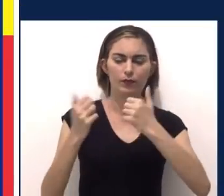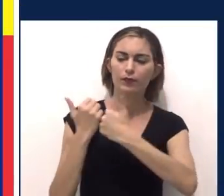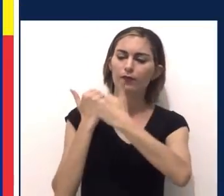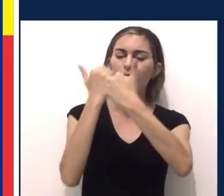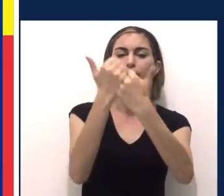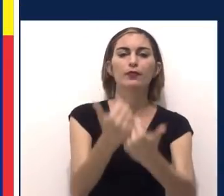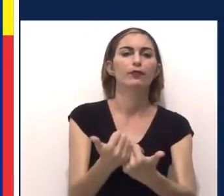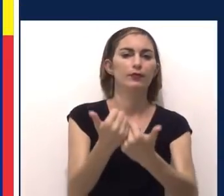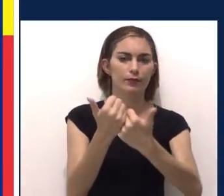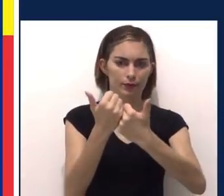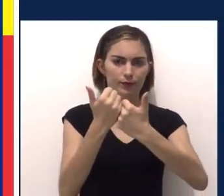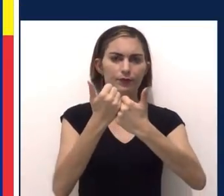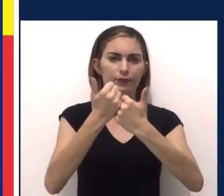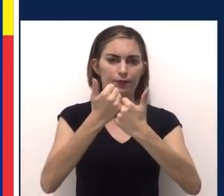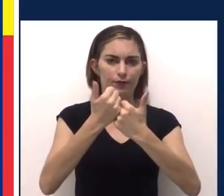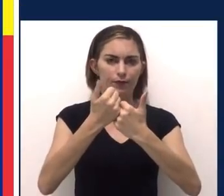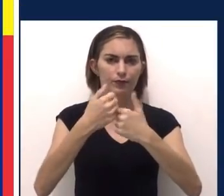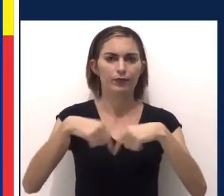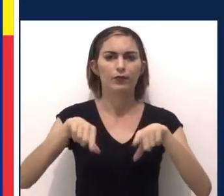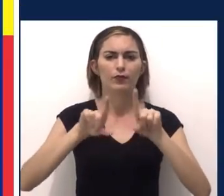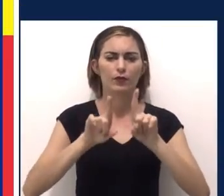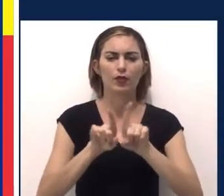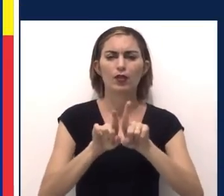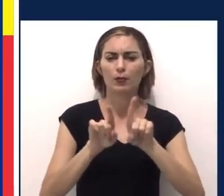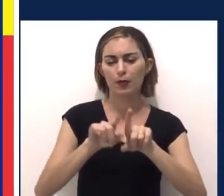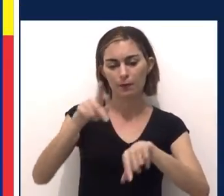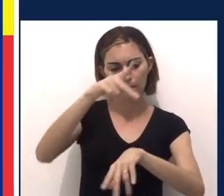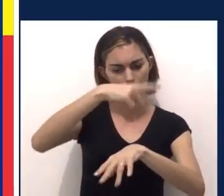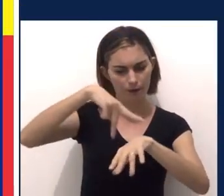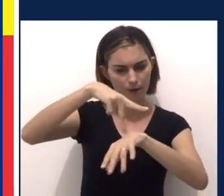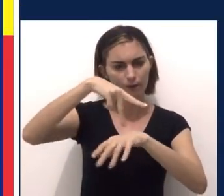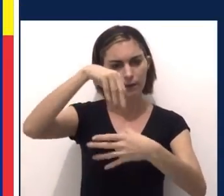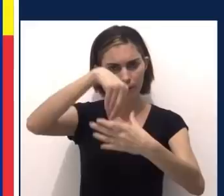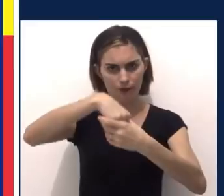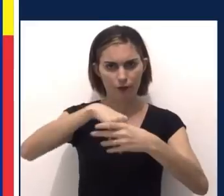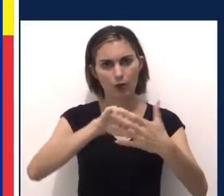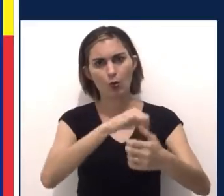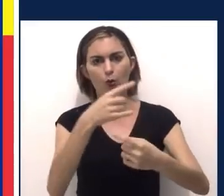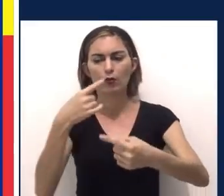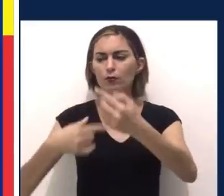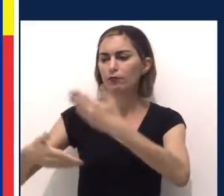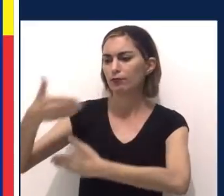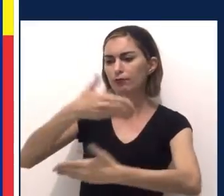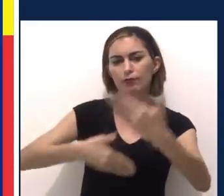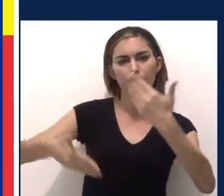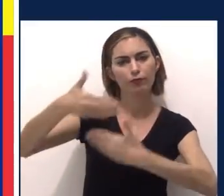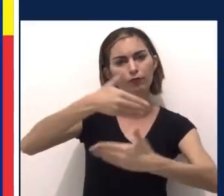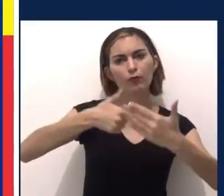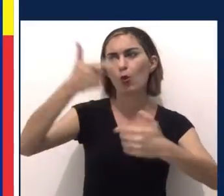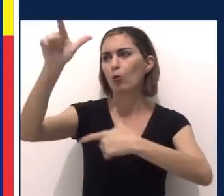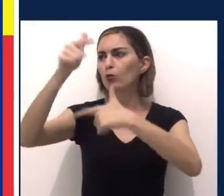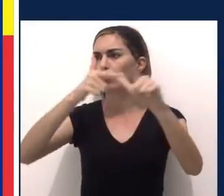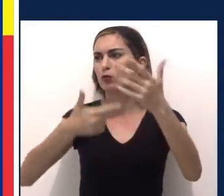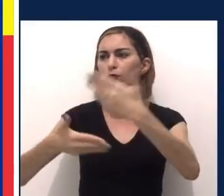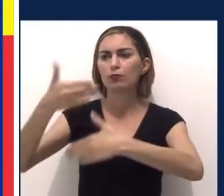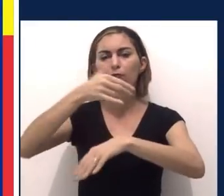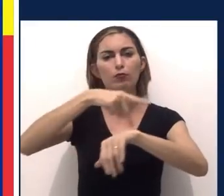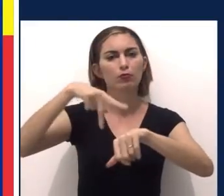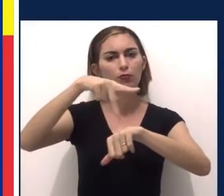a representava, tanto no próprio país, quanto nas relações